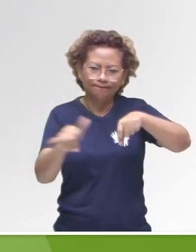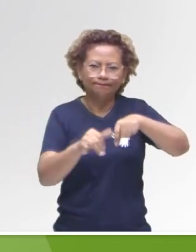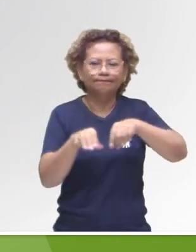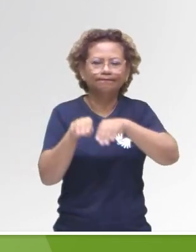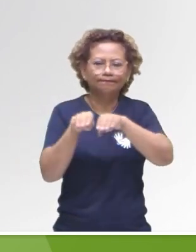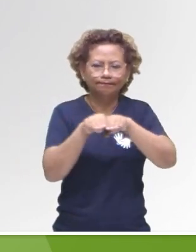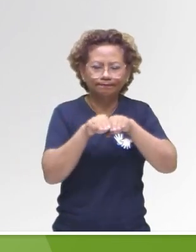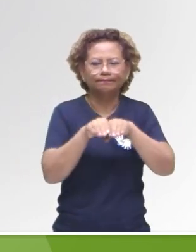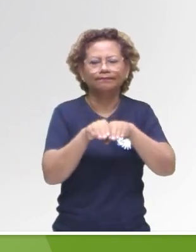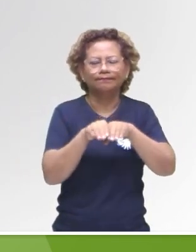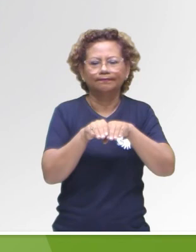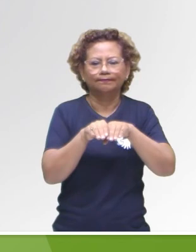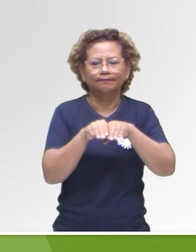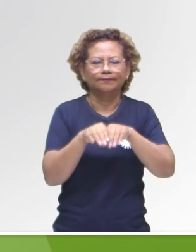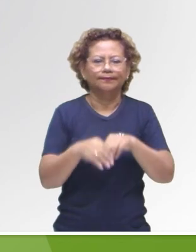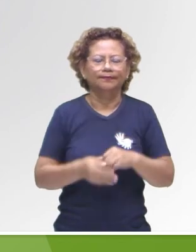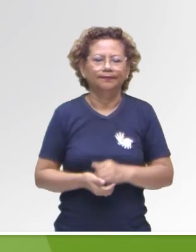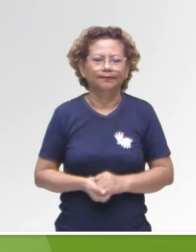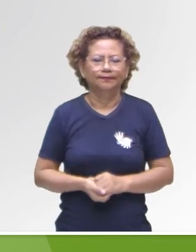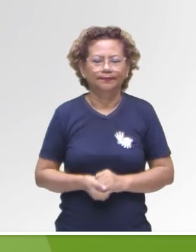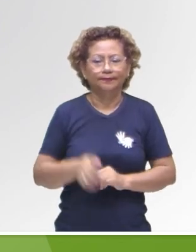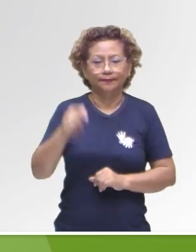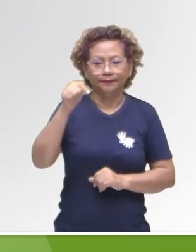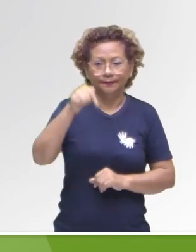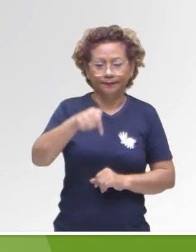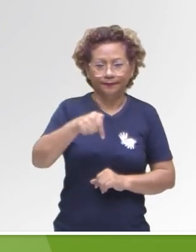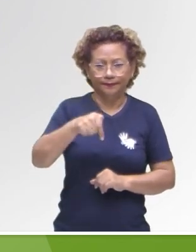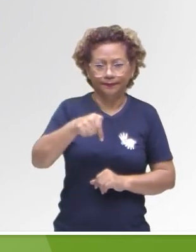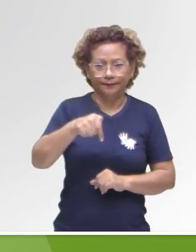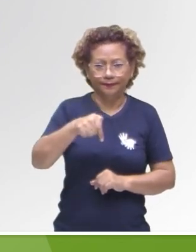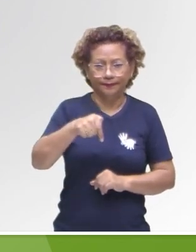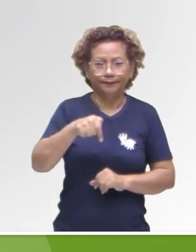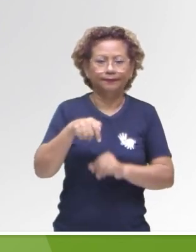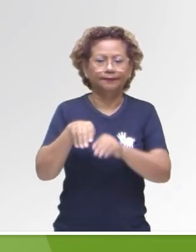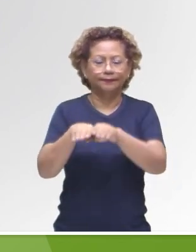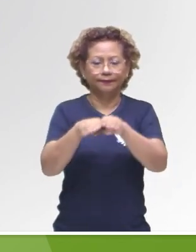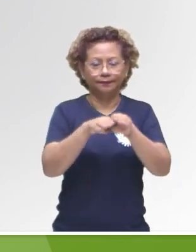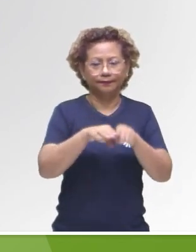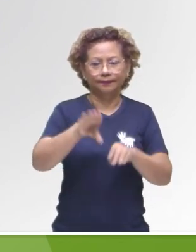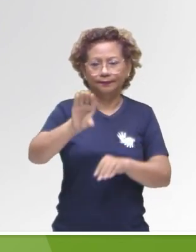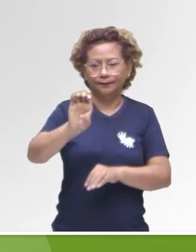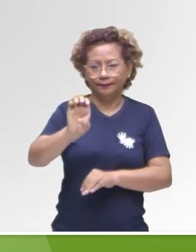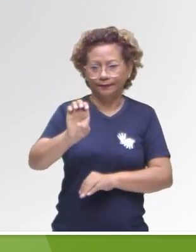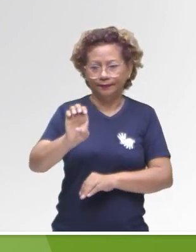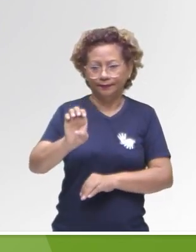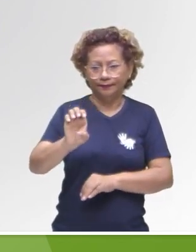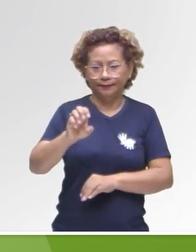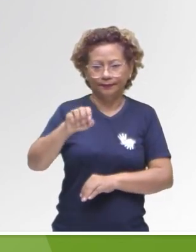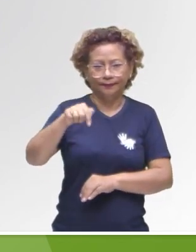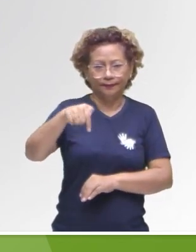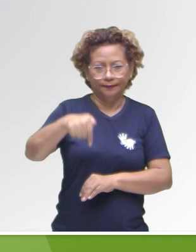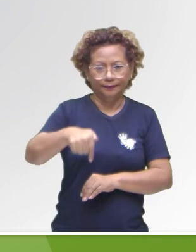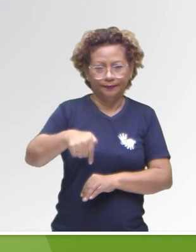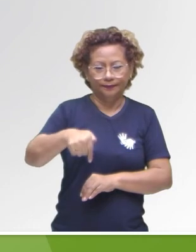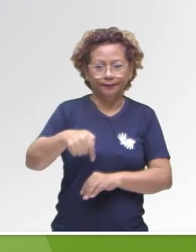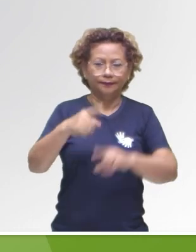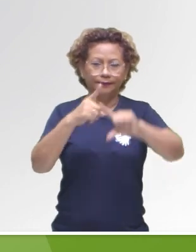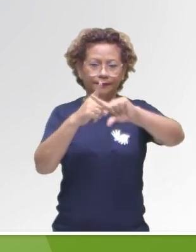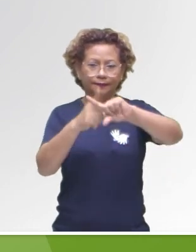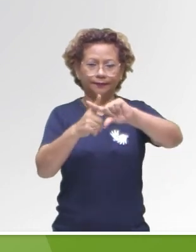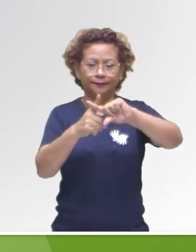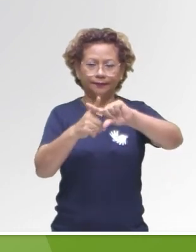seguinte, a carga é a capacitância equivalente vezes a diferença